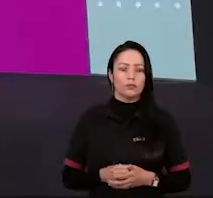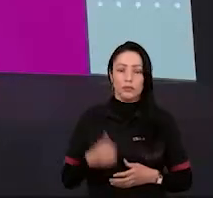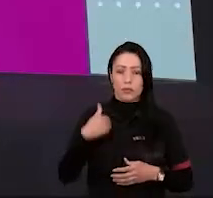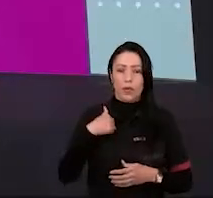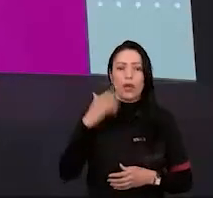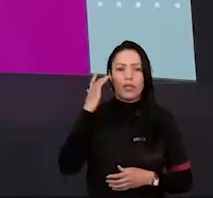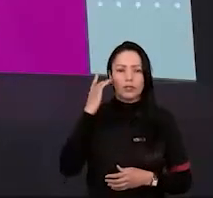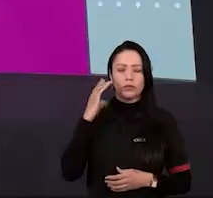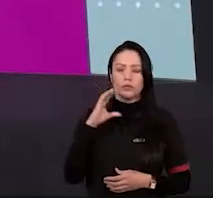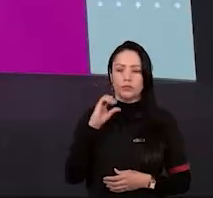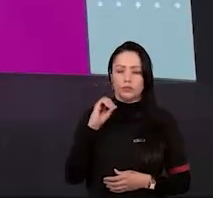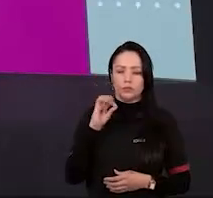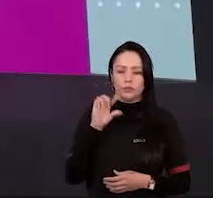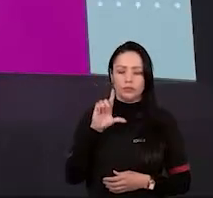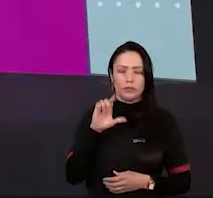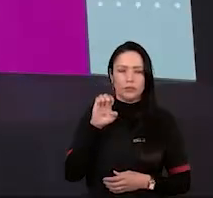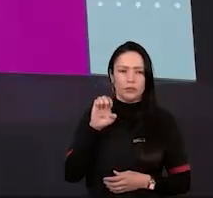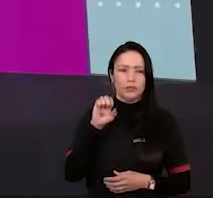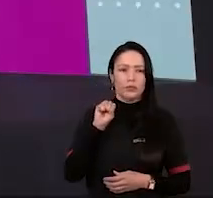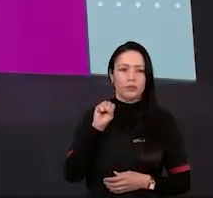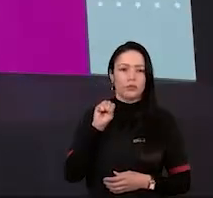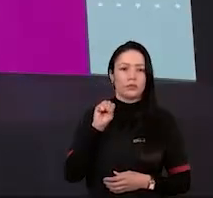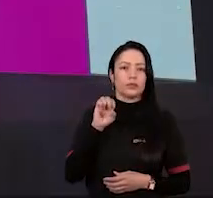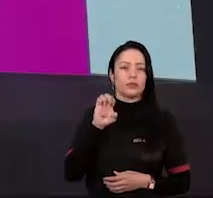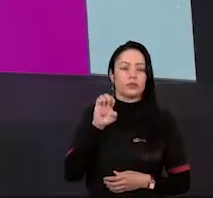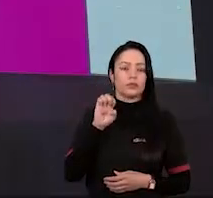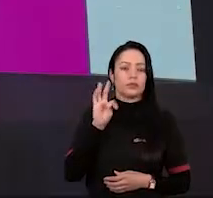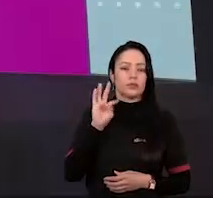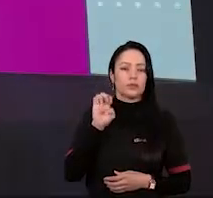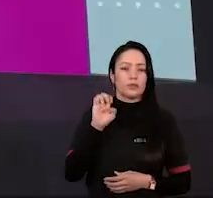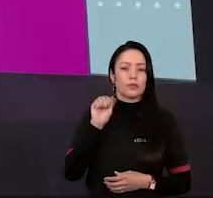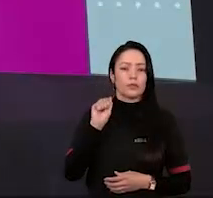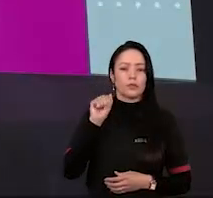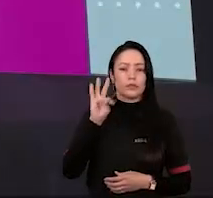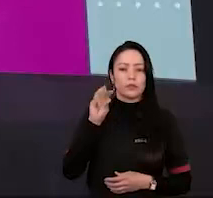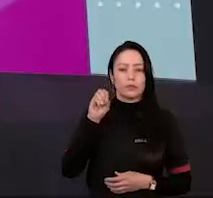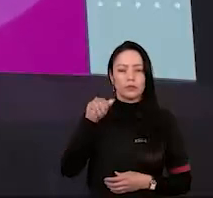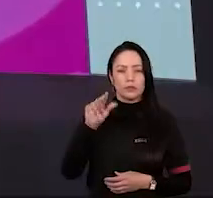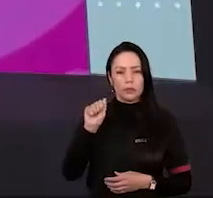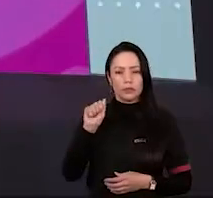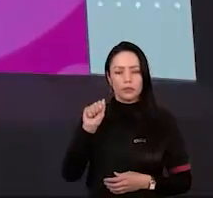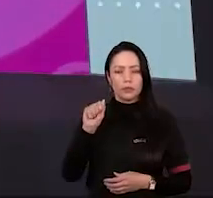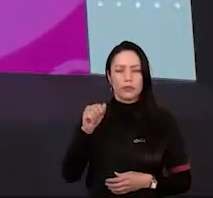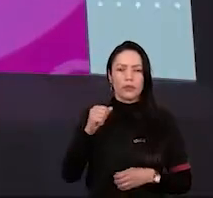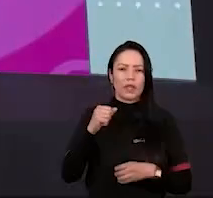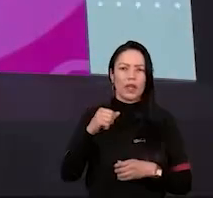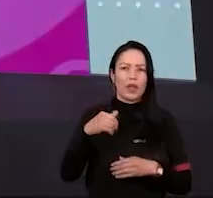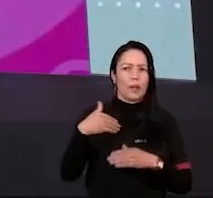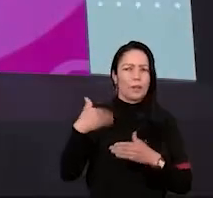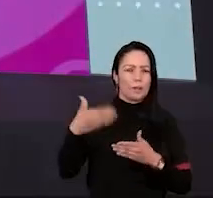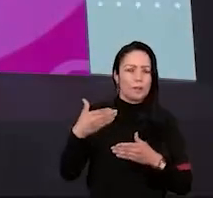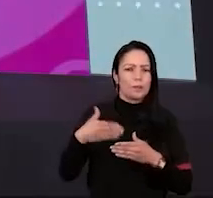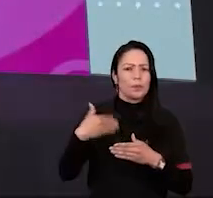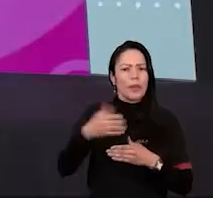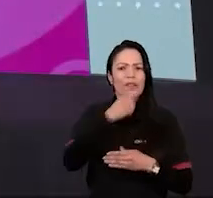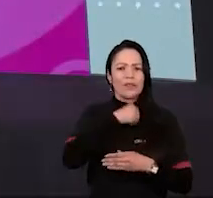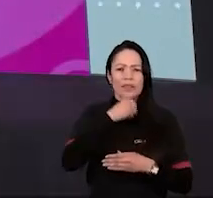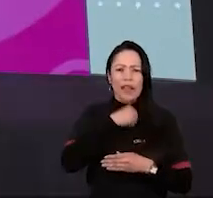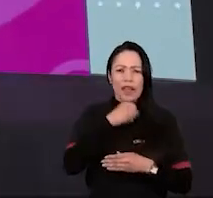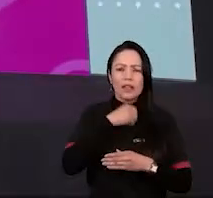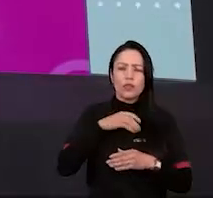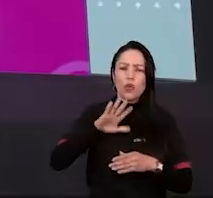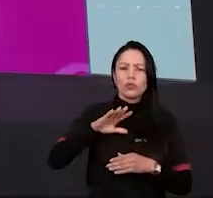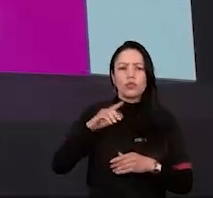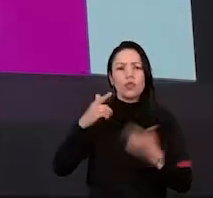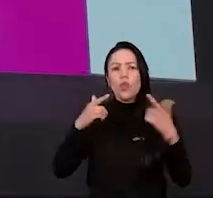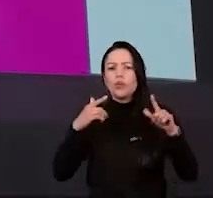chamo de colisteatoma maduro ou um colisteatoma mais velho, Porque eu tenho a impressão que o que vai evoluindo,